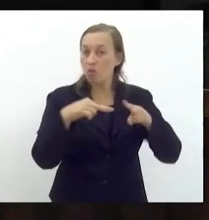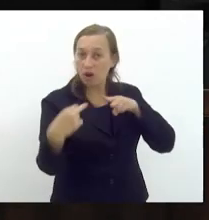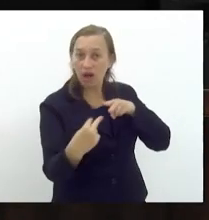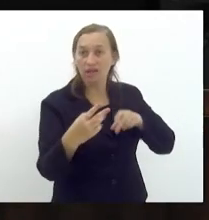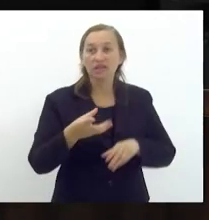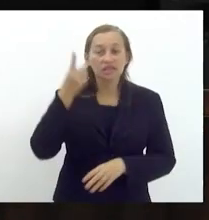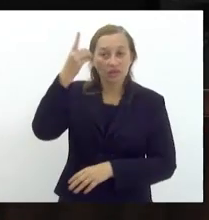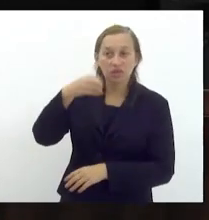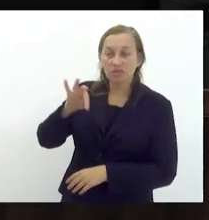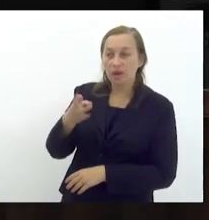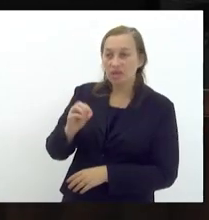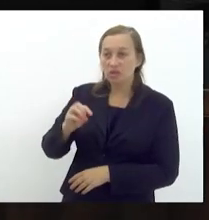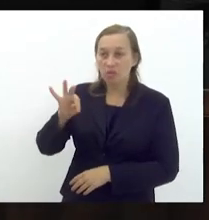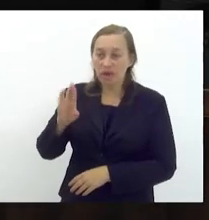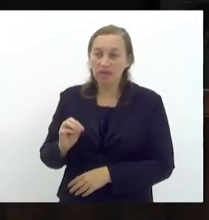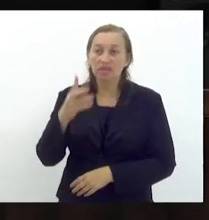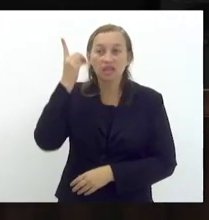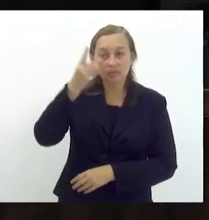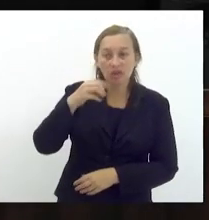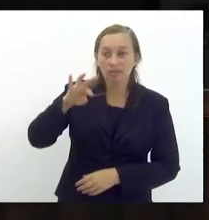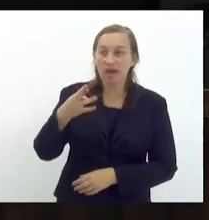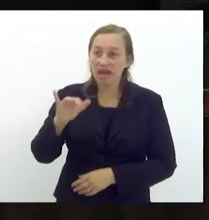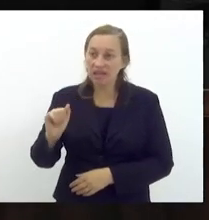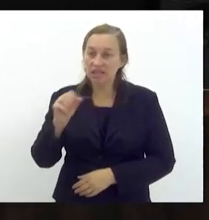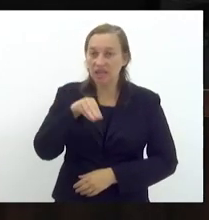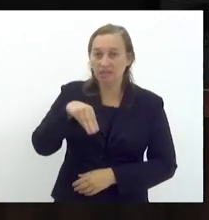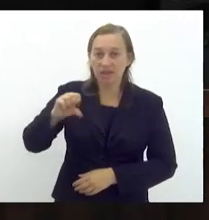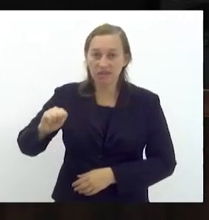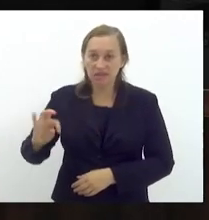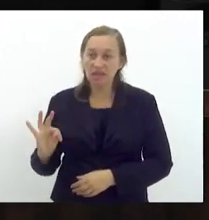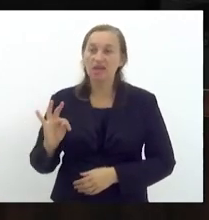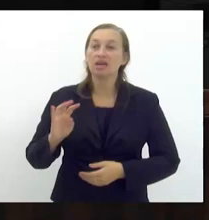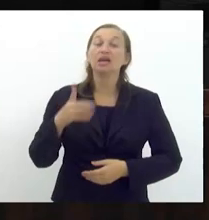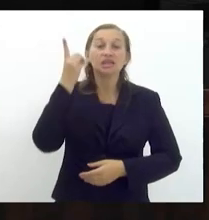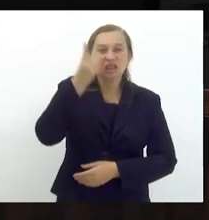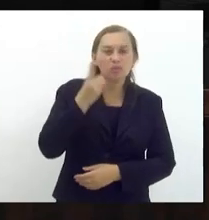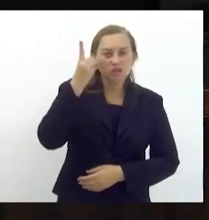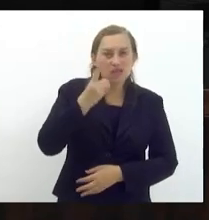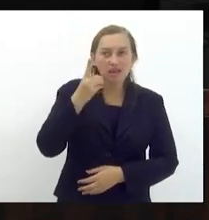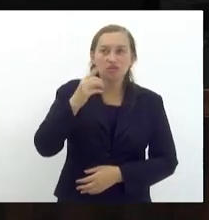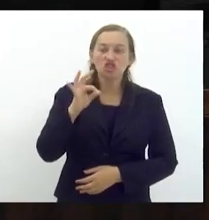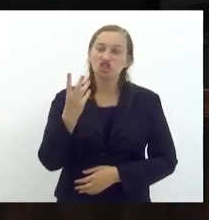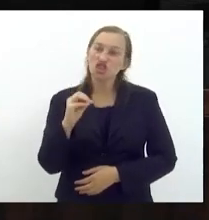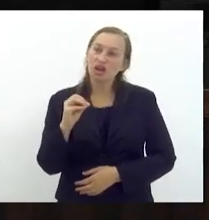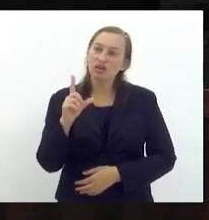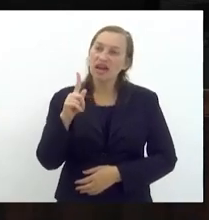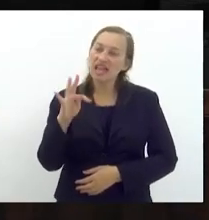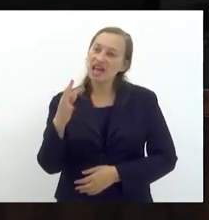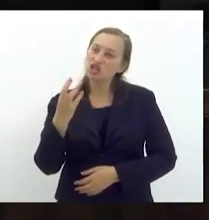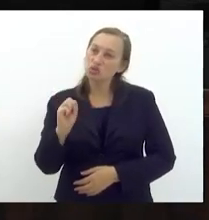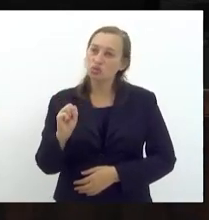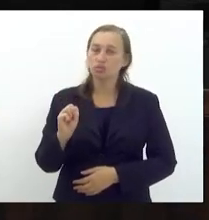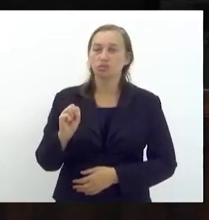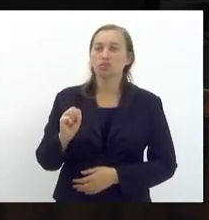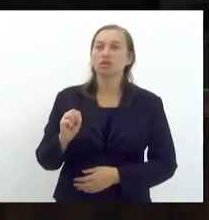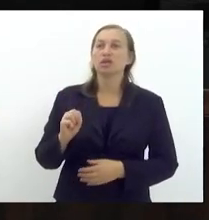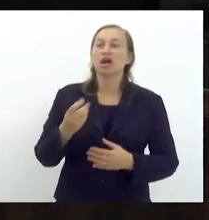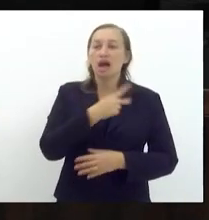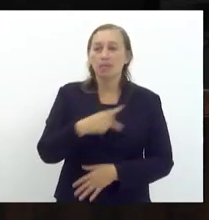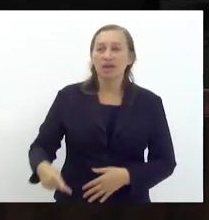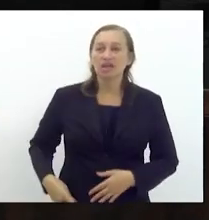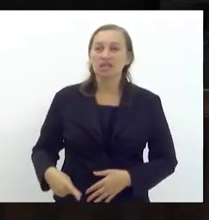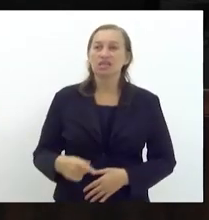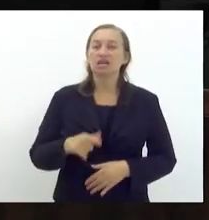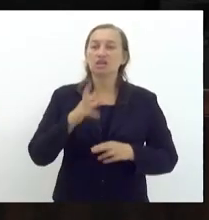Márcio Gualberto Deputado a marina do MST e deputado Thiago Gagliasso a presidência